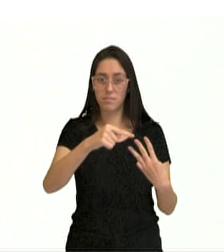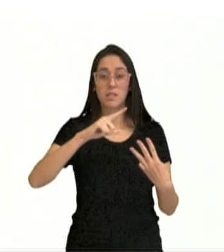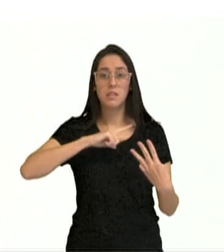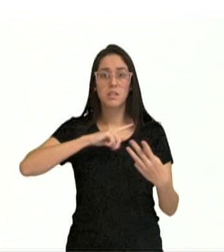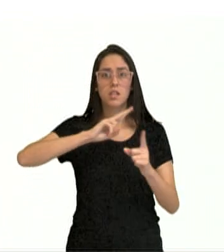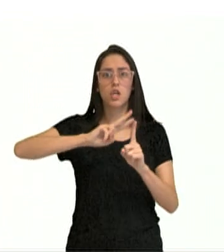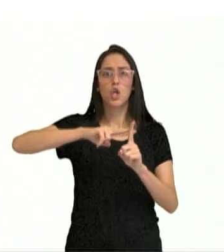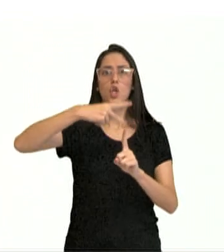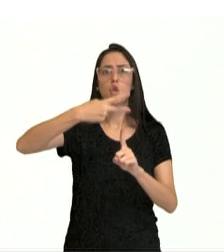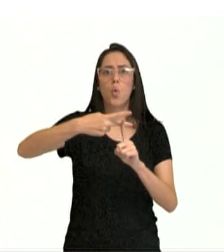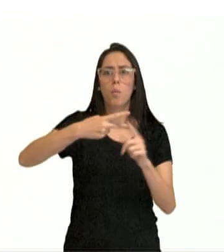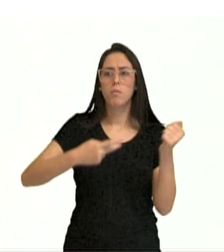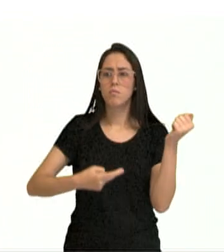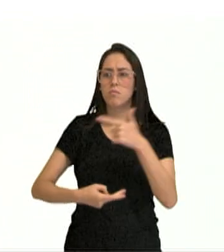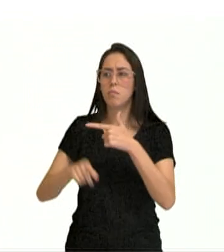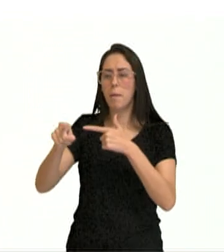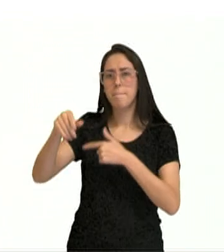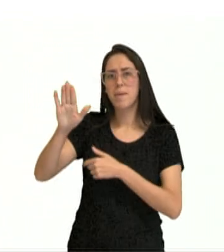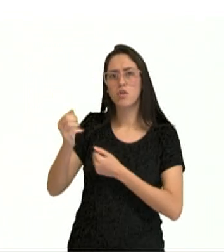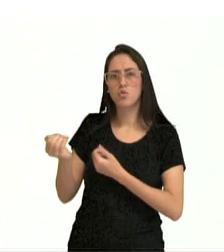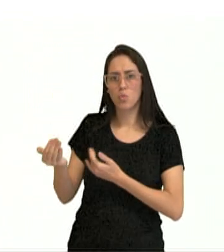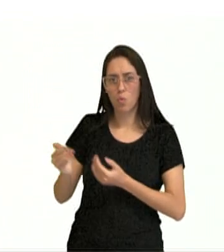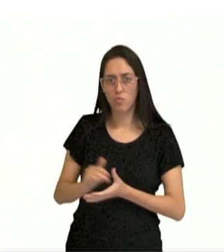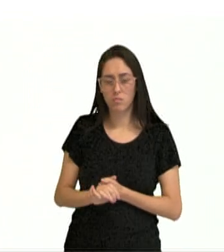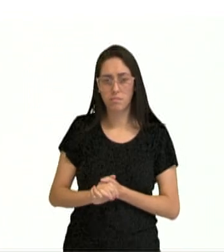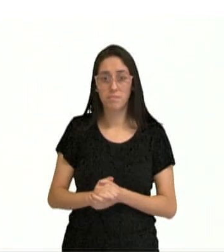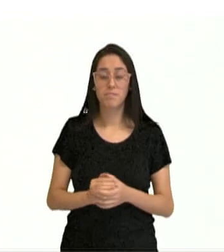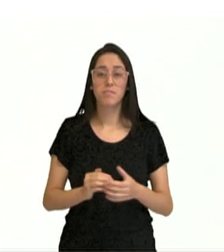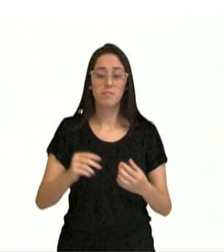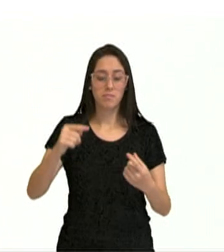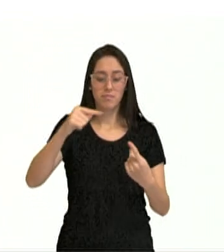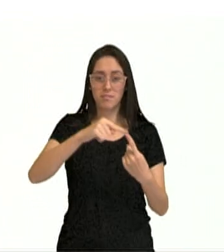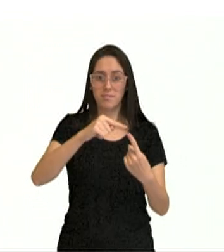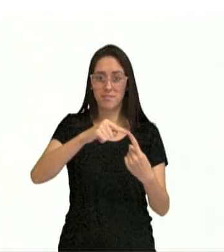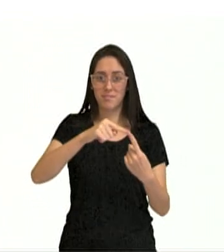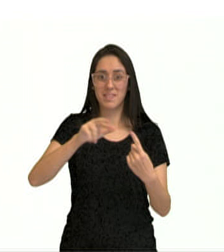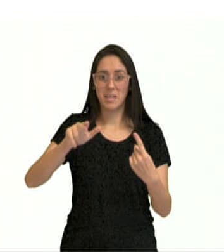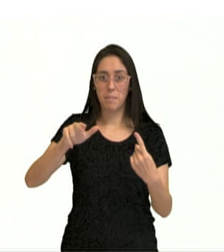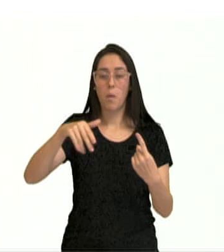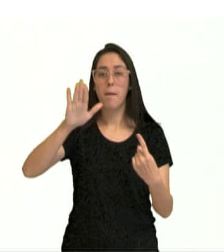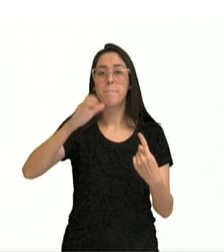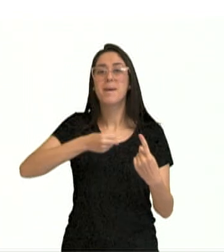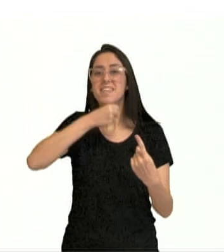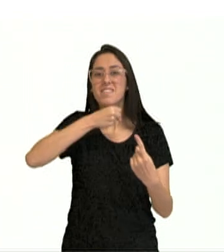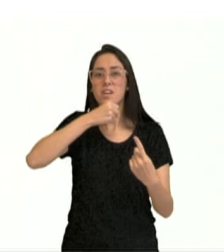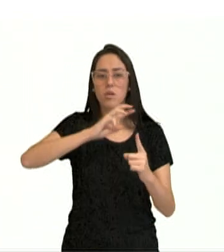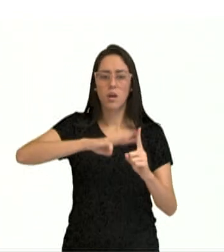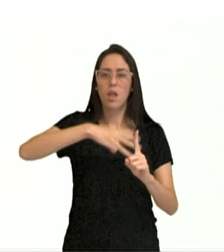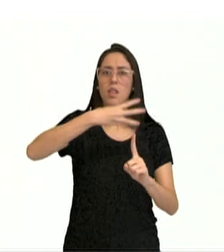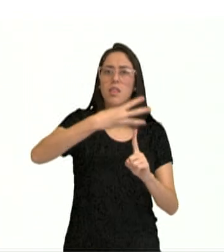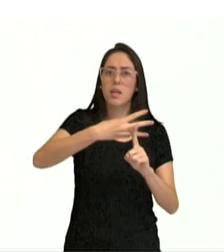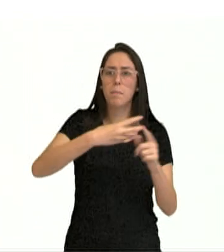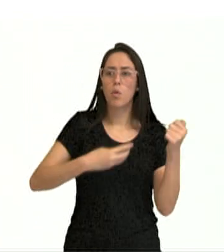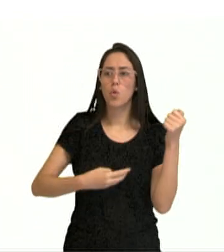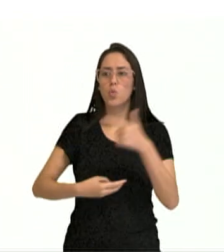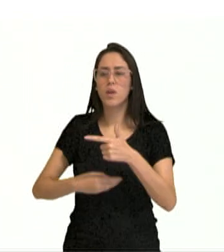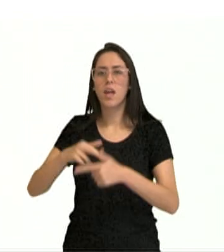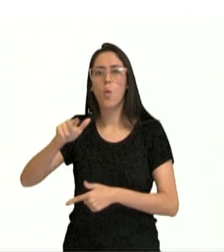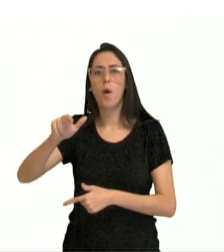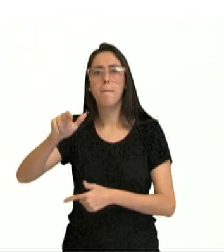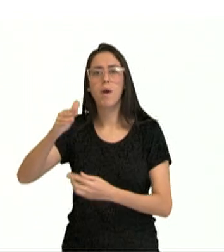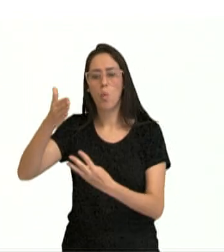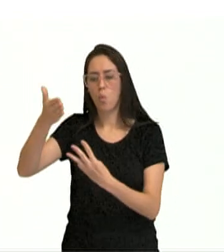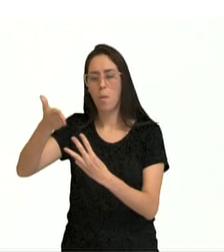que recebeu o mais novo. O mais velho recebeu o triplo das vacas que recebeu o do meio.